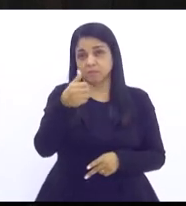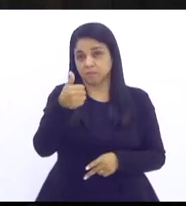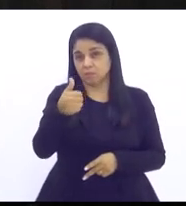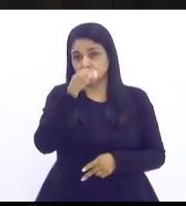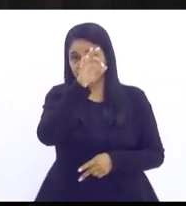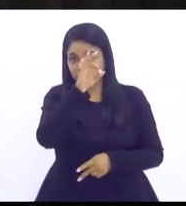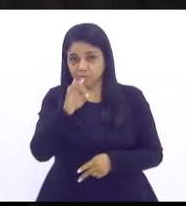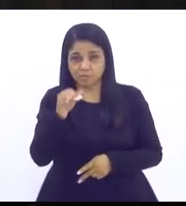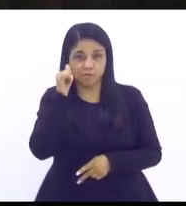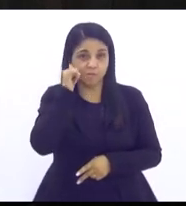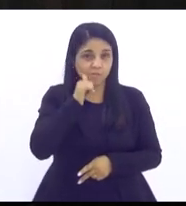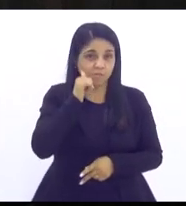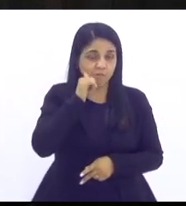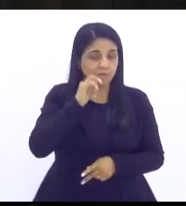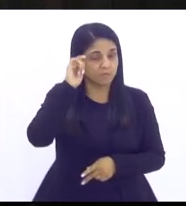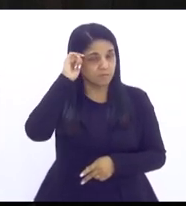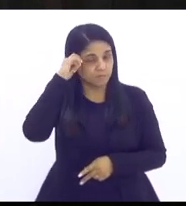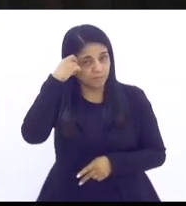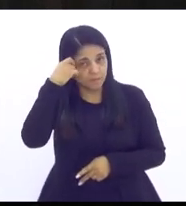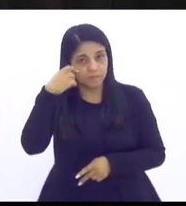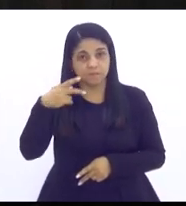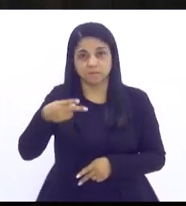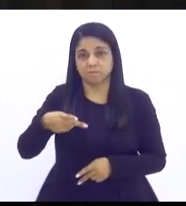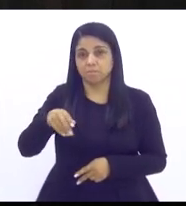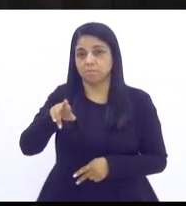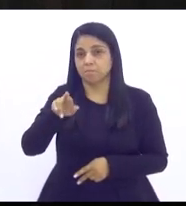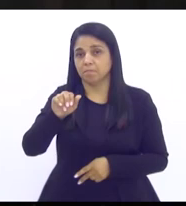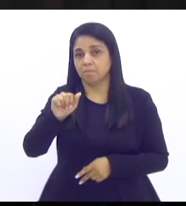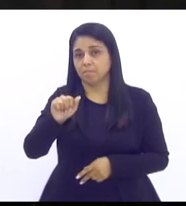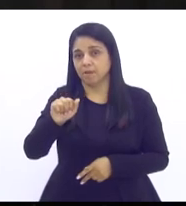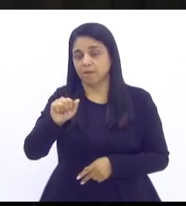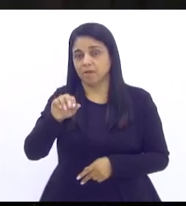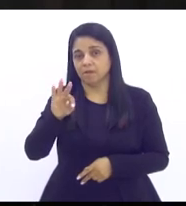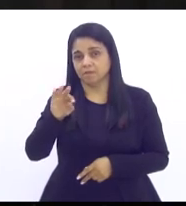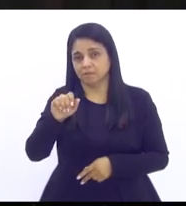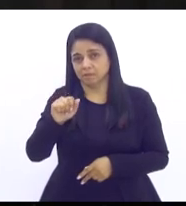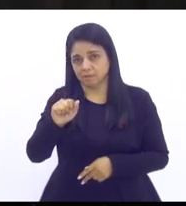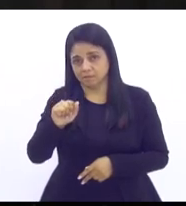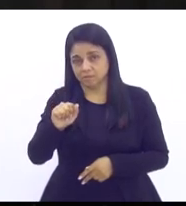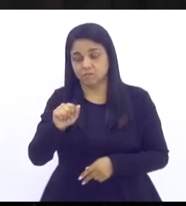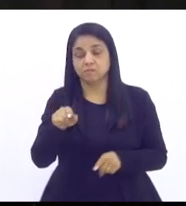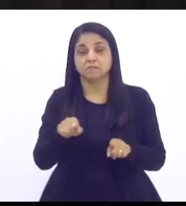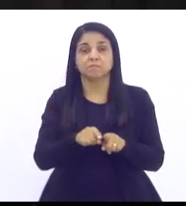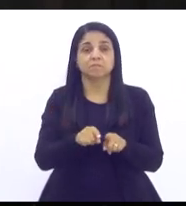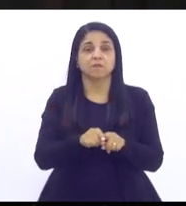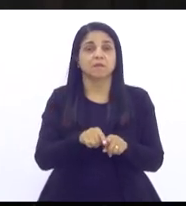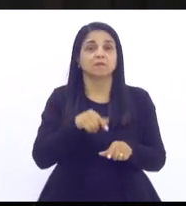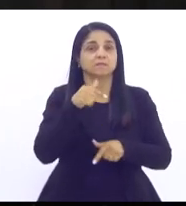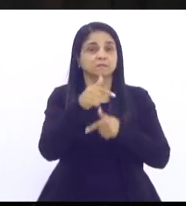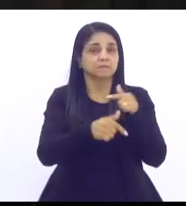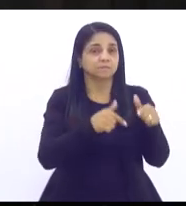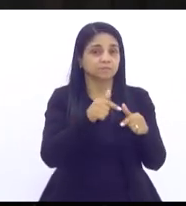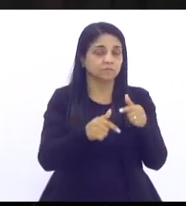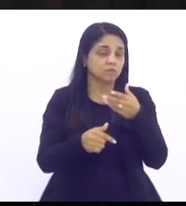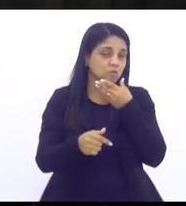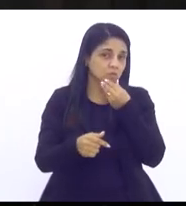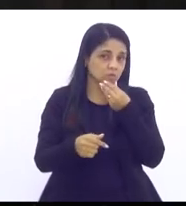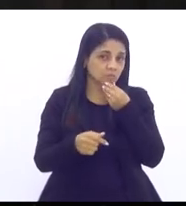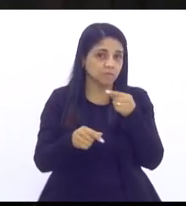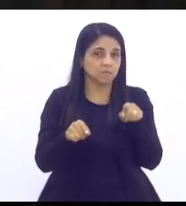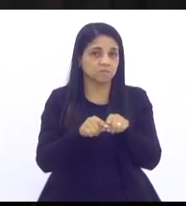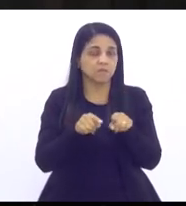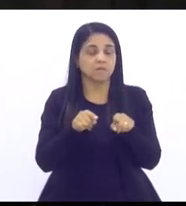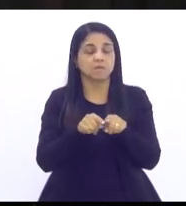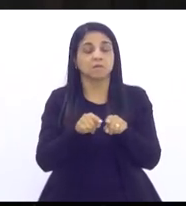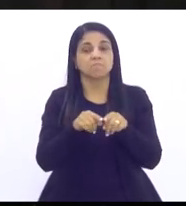mulheres pretas e pardas, e de trabalhadoras e trabalhadores que vão se encontrando na informalidade,